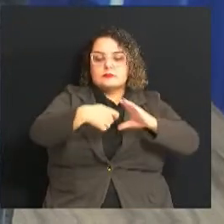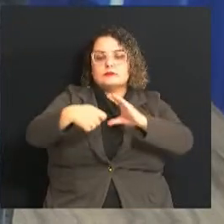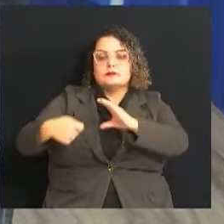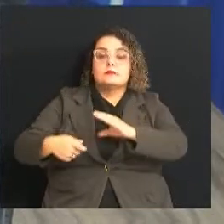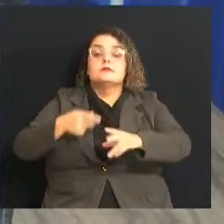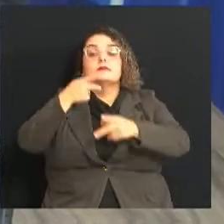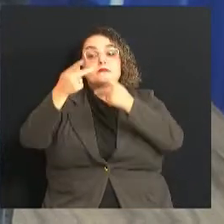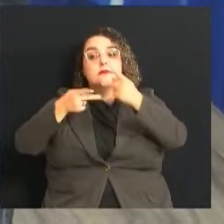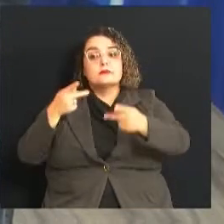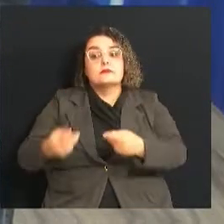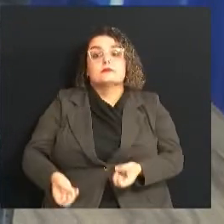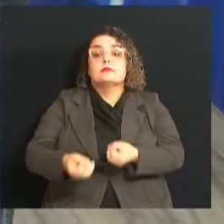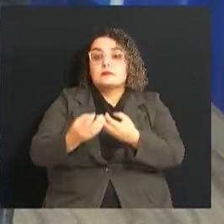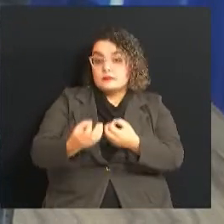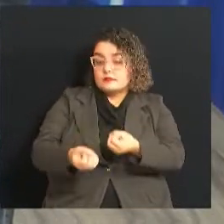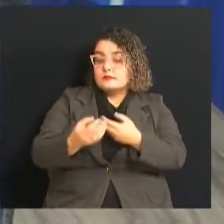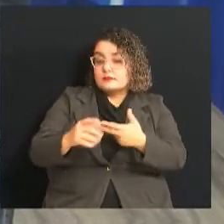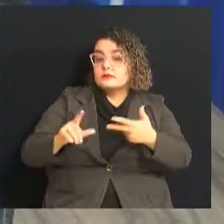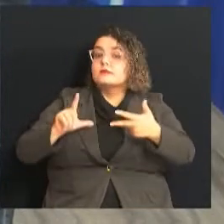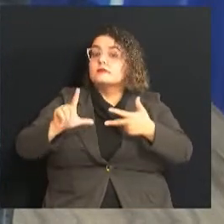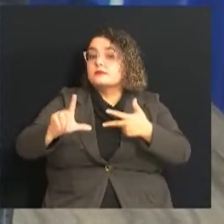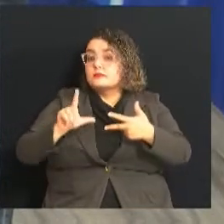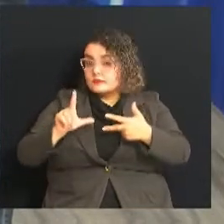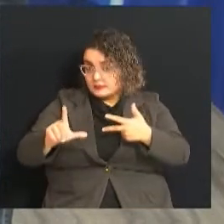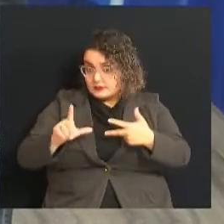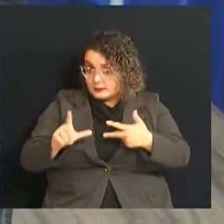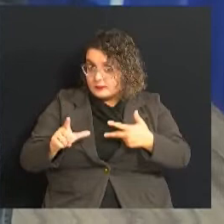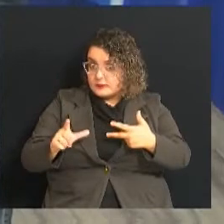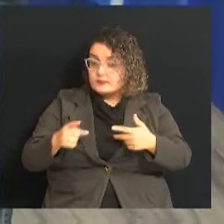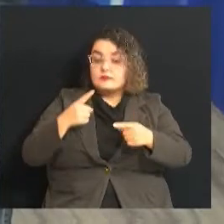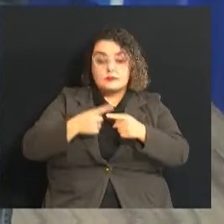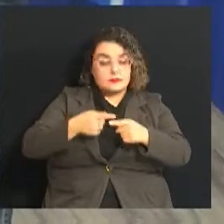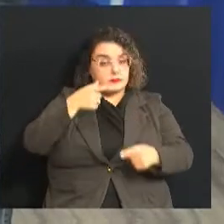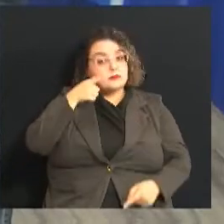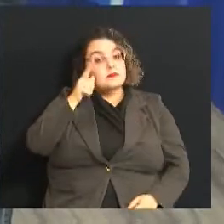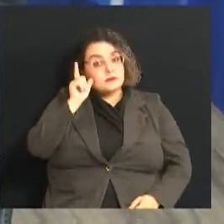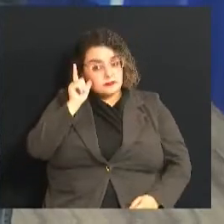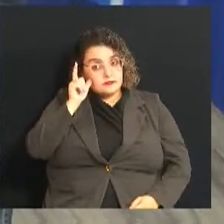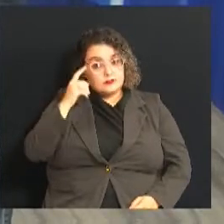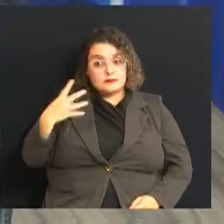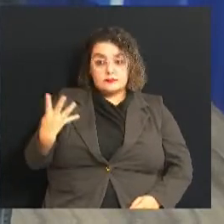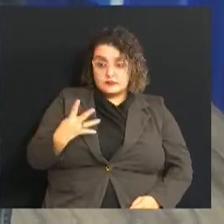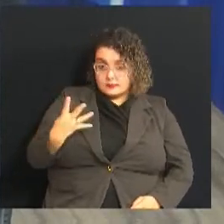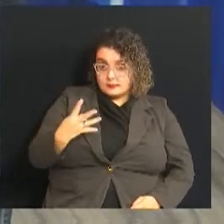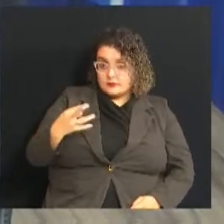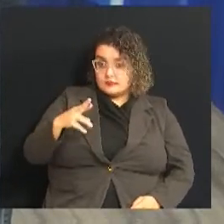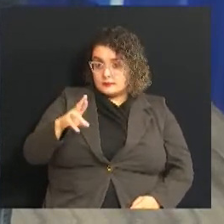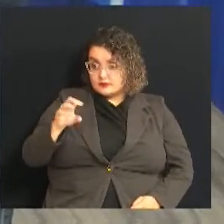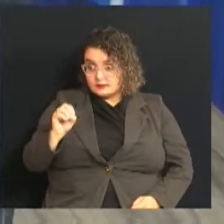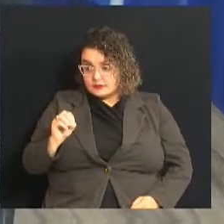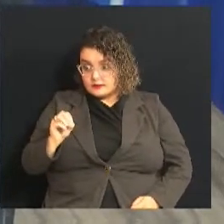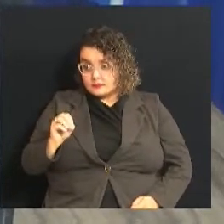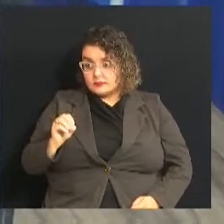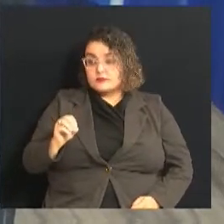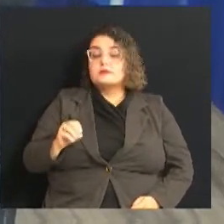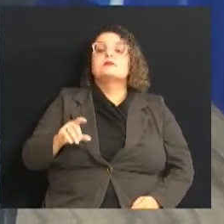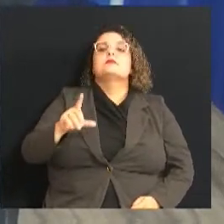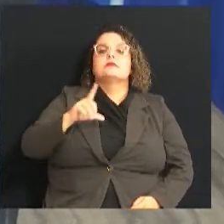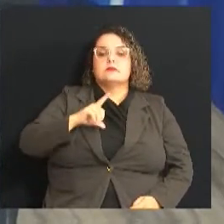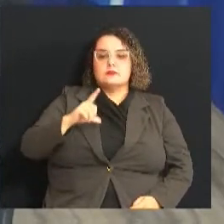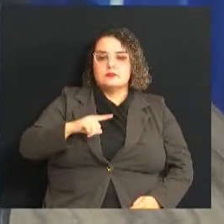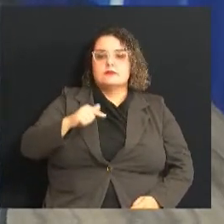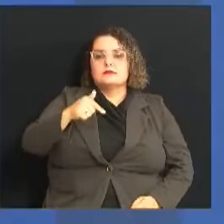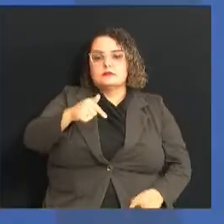das notícias do Legislativo, até porque ontem foi dia da quarta reunião ordinária. Nós tínhamos